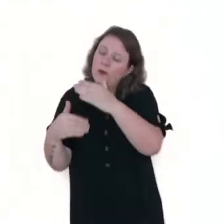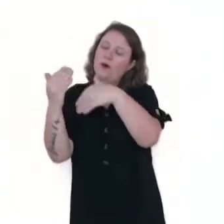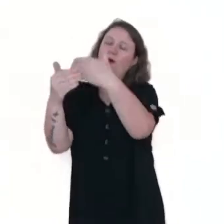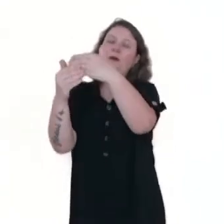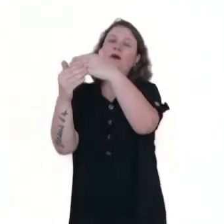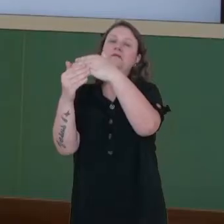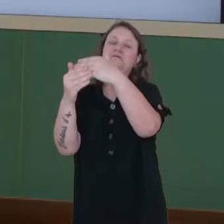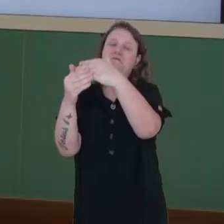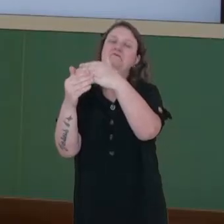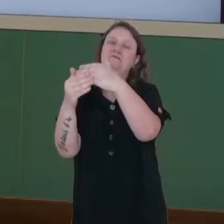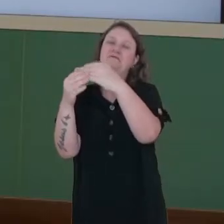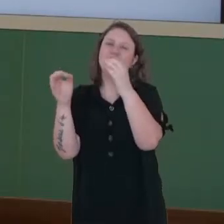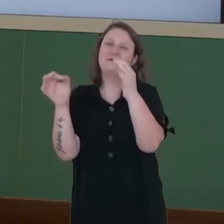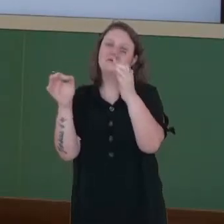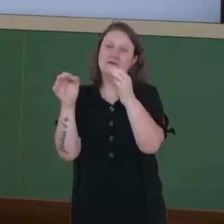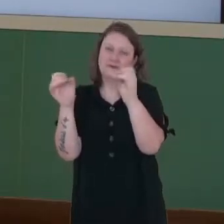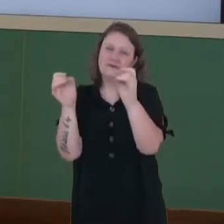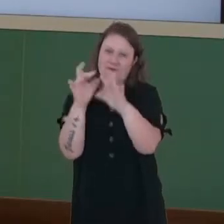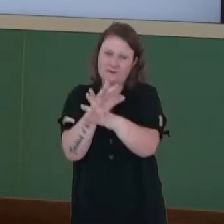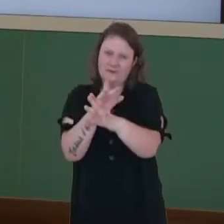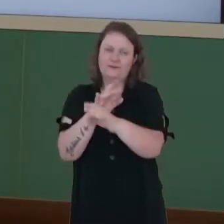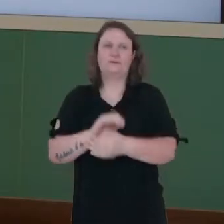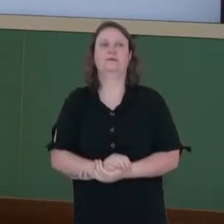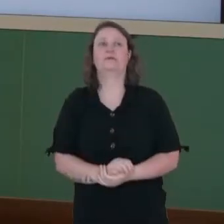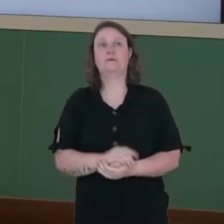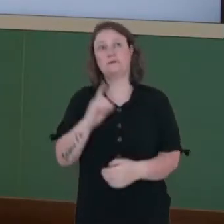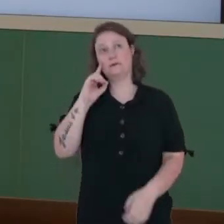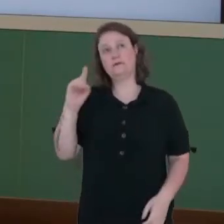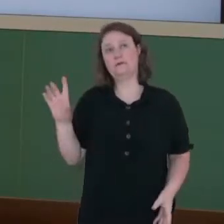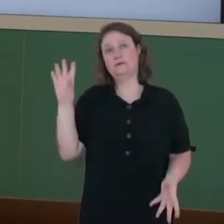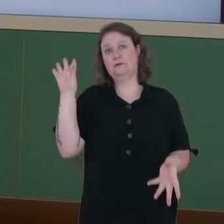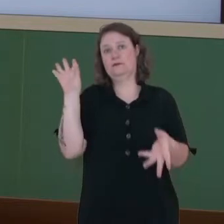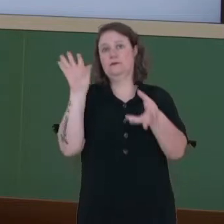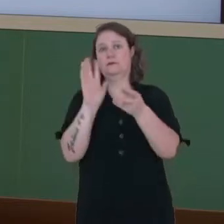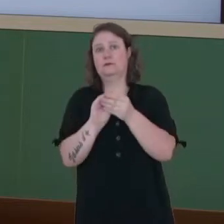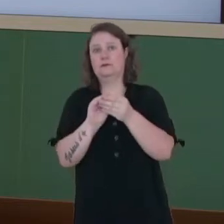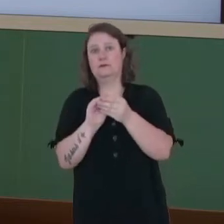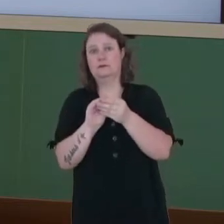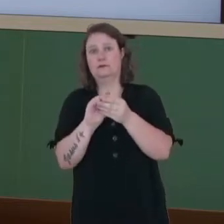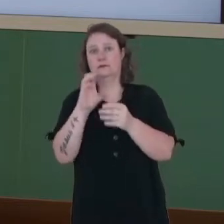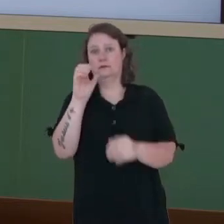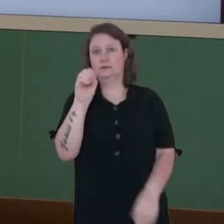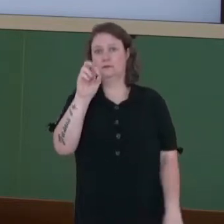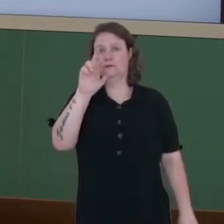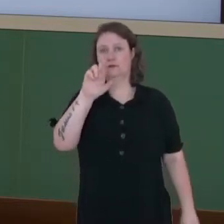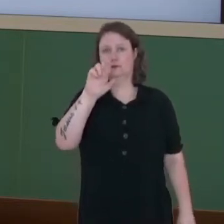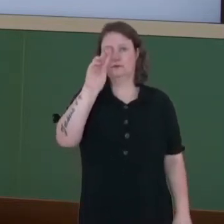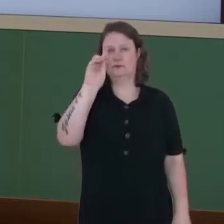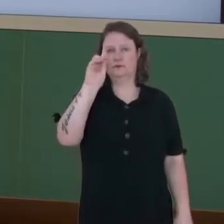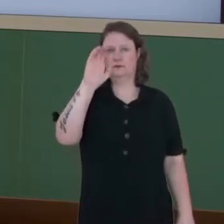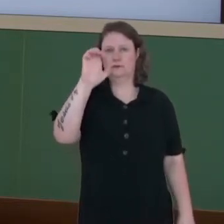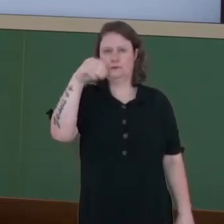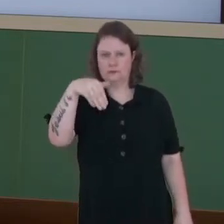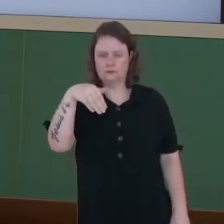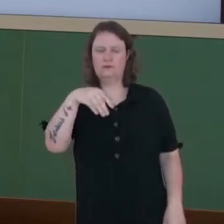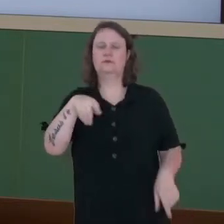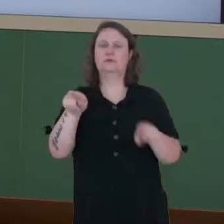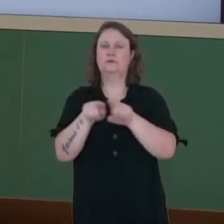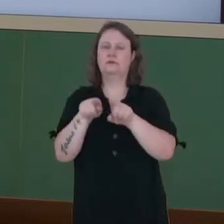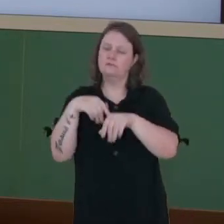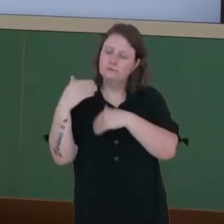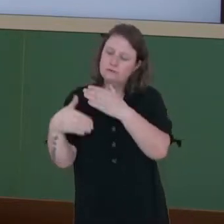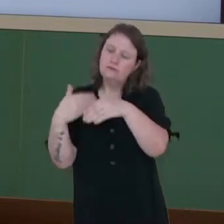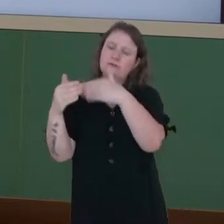temos então na nossa bandeira, a forma abreviada de ordem e progresso. E ela é inspirada